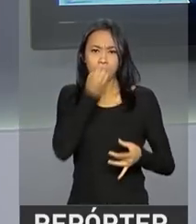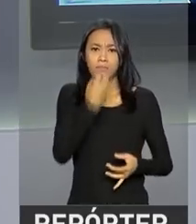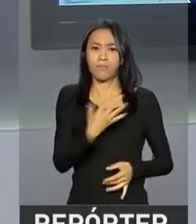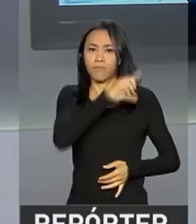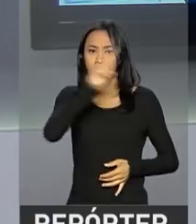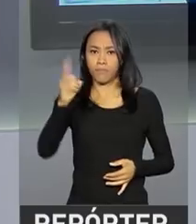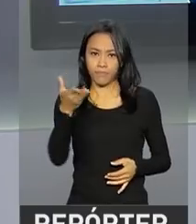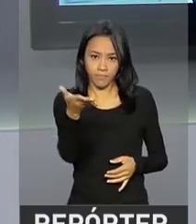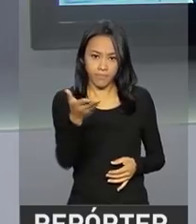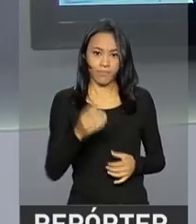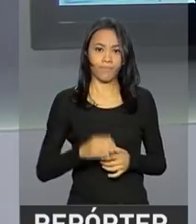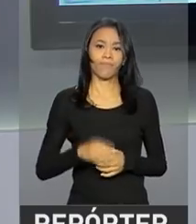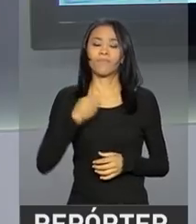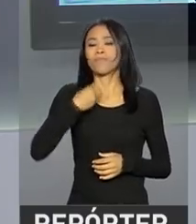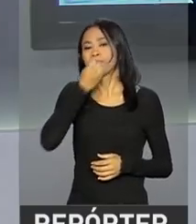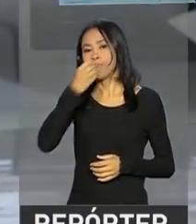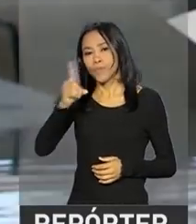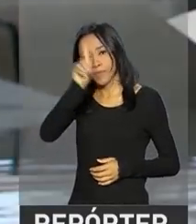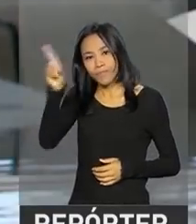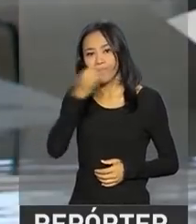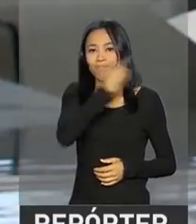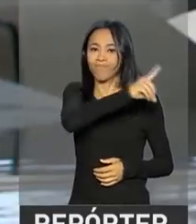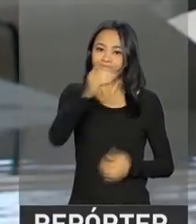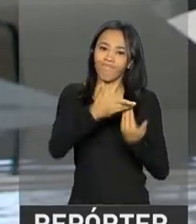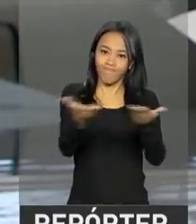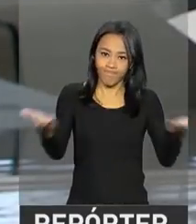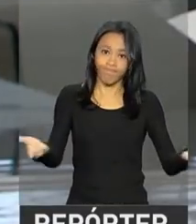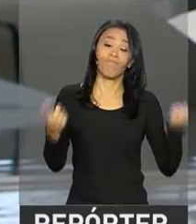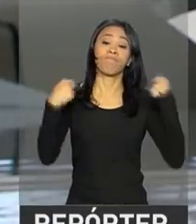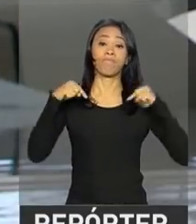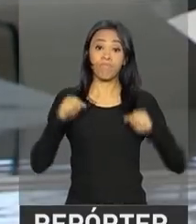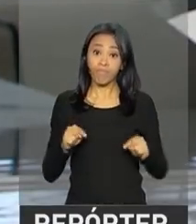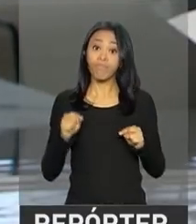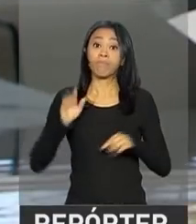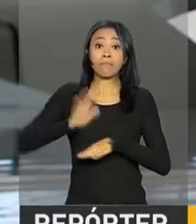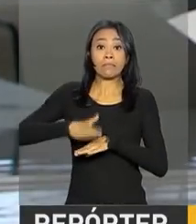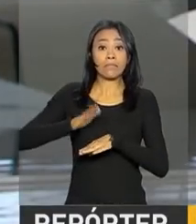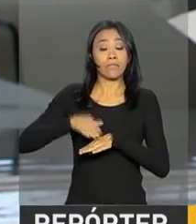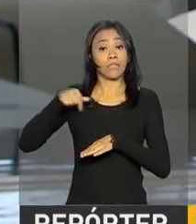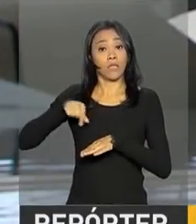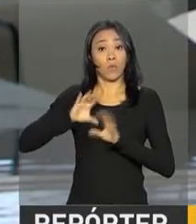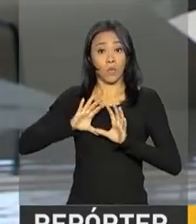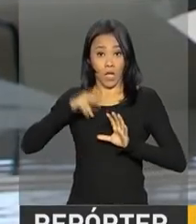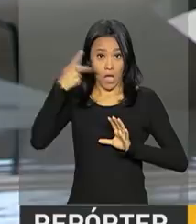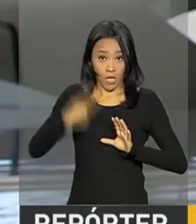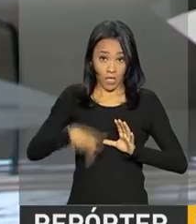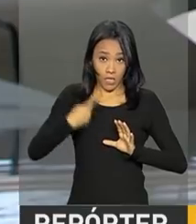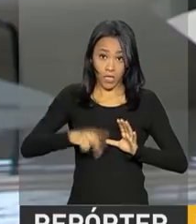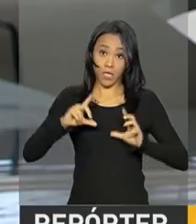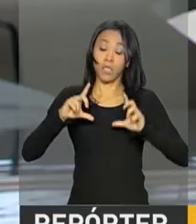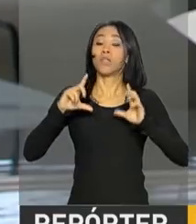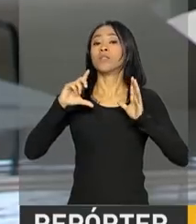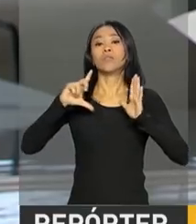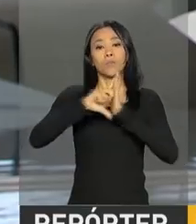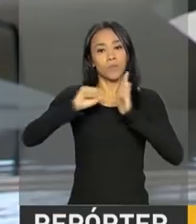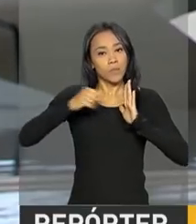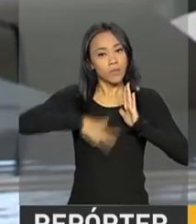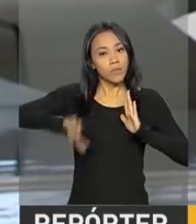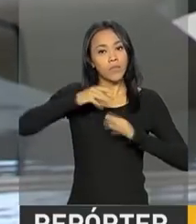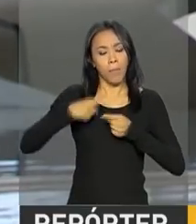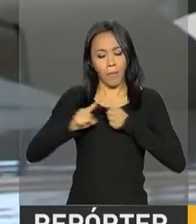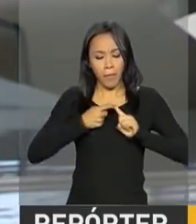Ney. Bom dia, Carol. Bom dia a todos. Pois é, Carol, a assessoria de imprensa aqui do Palácio do Planalto confirmou que o governo